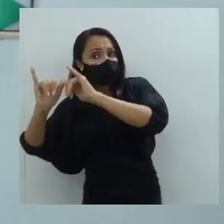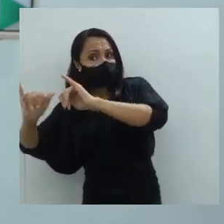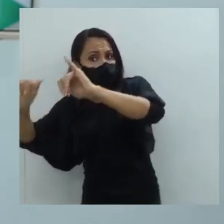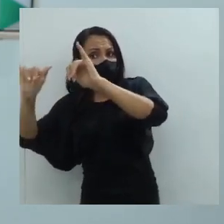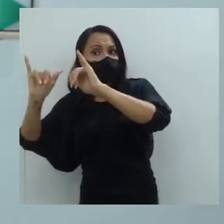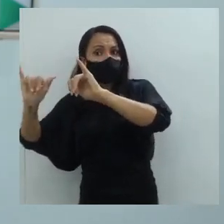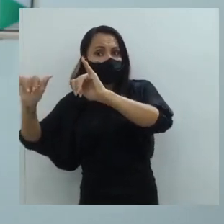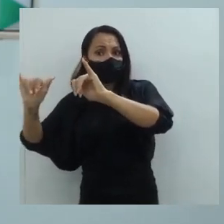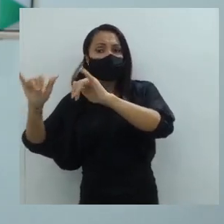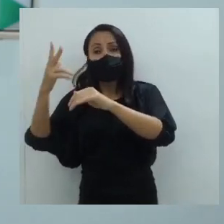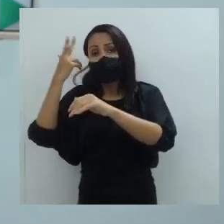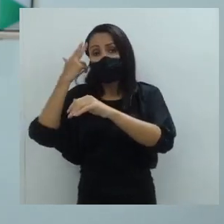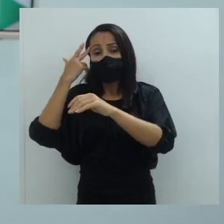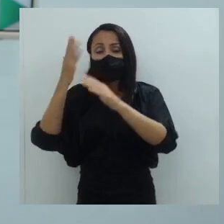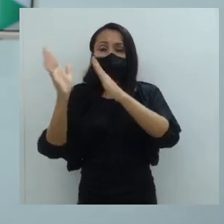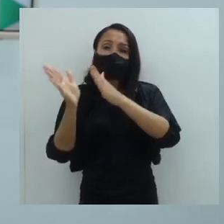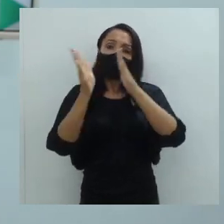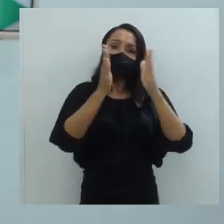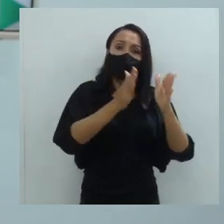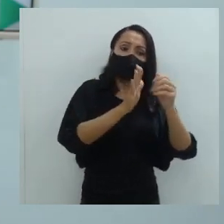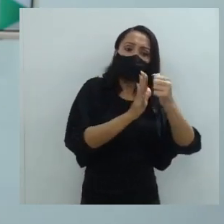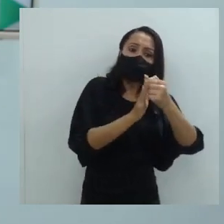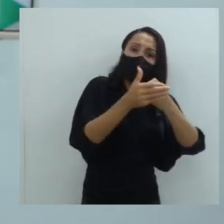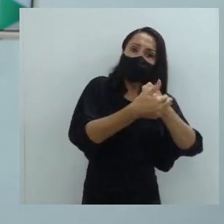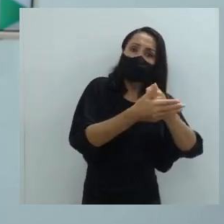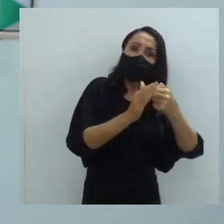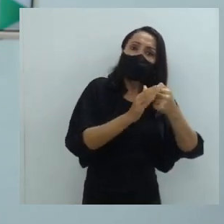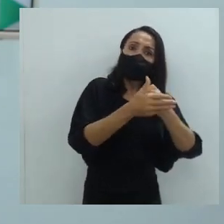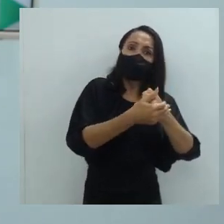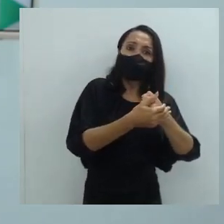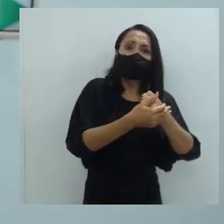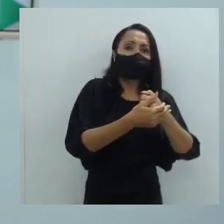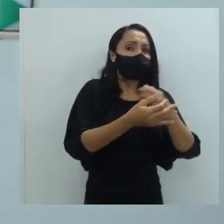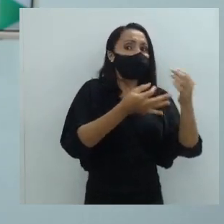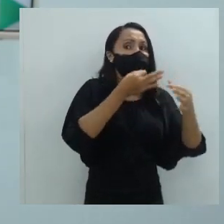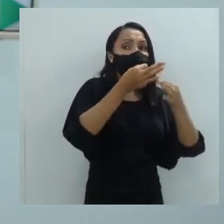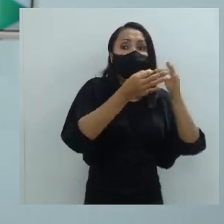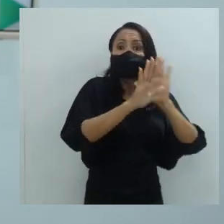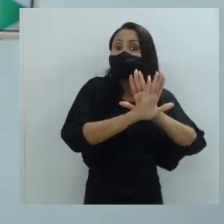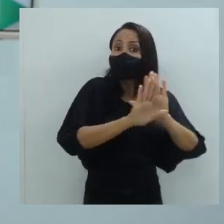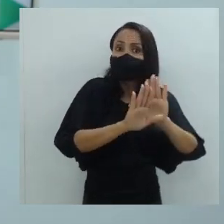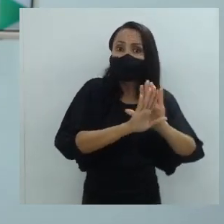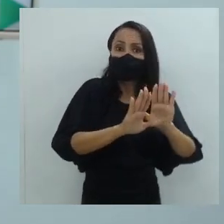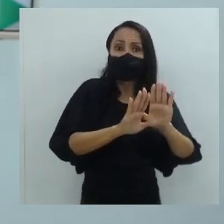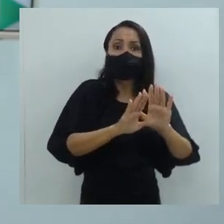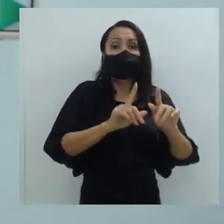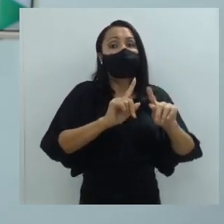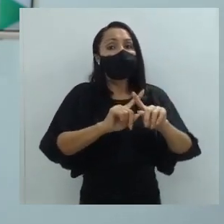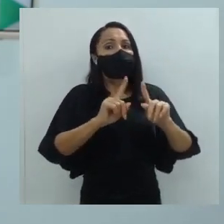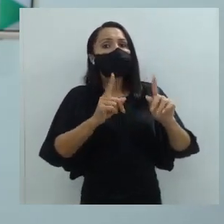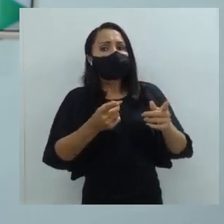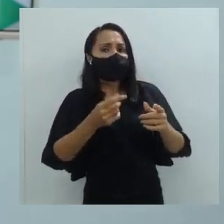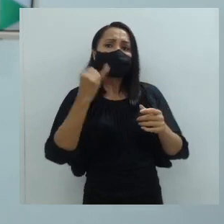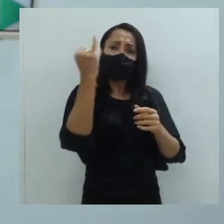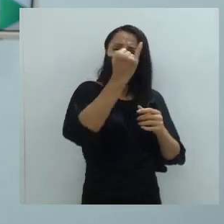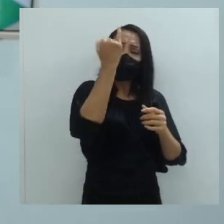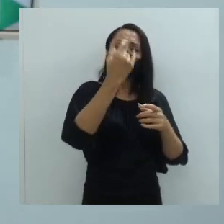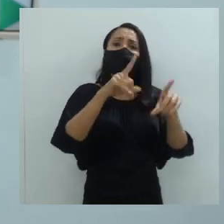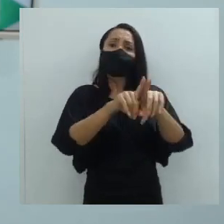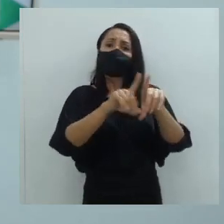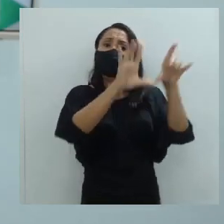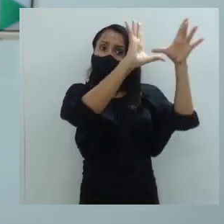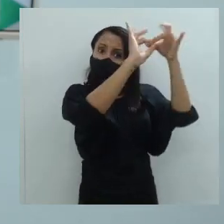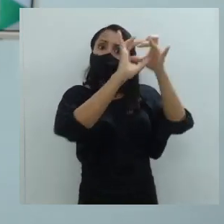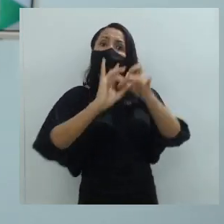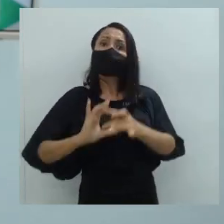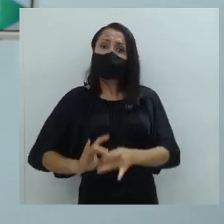sabem, quanto implícitas, aquelas que não foram ditas e que têm um peso muito forte dentro do